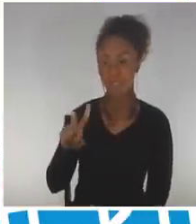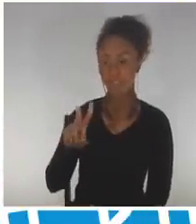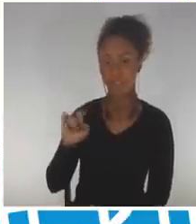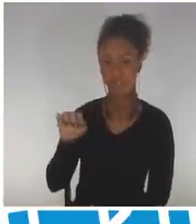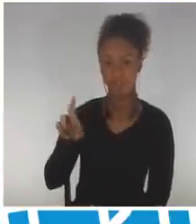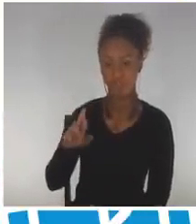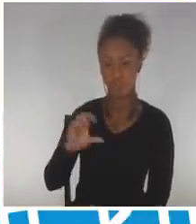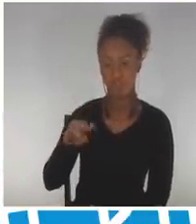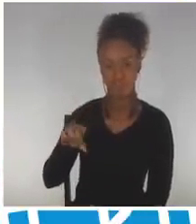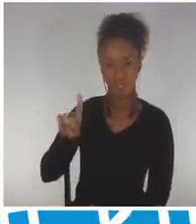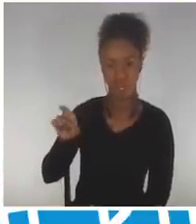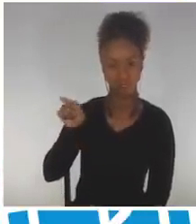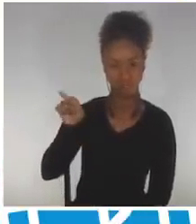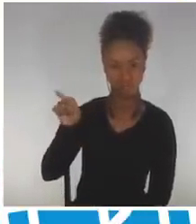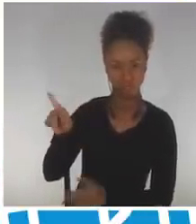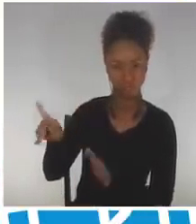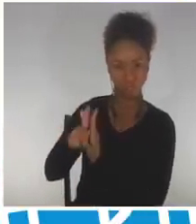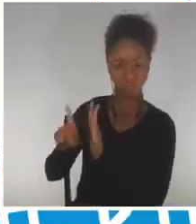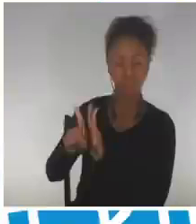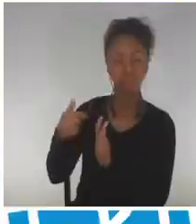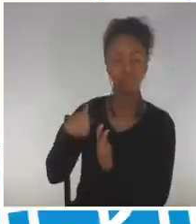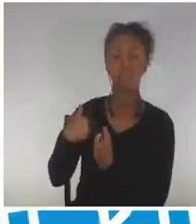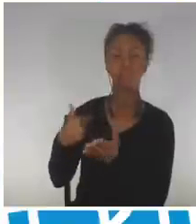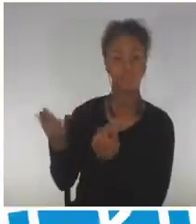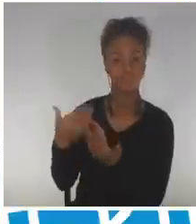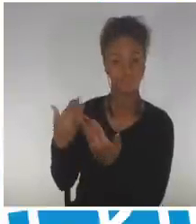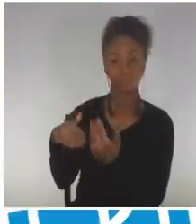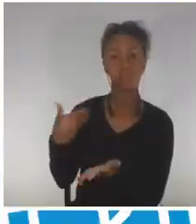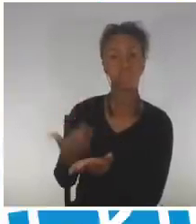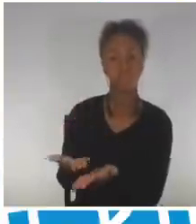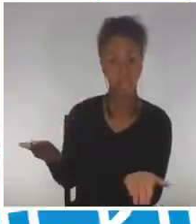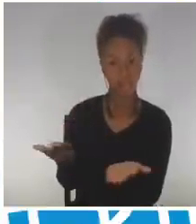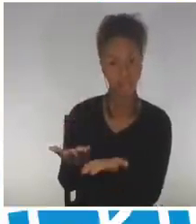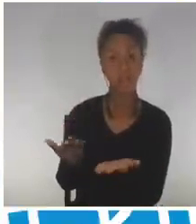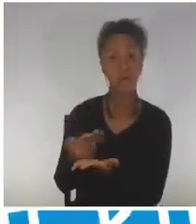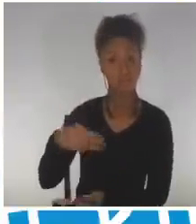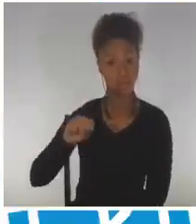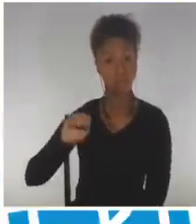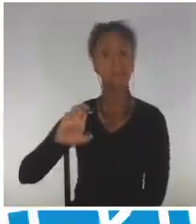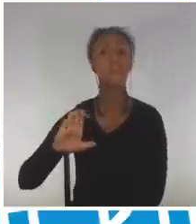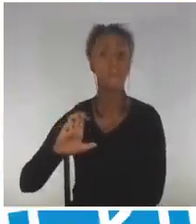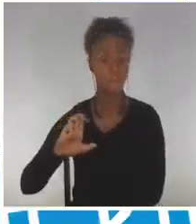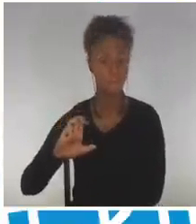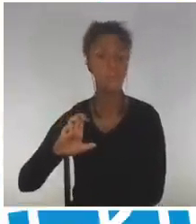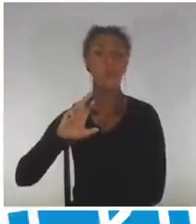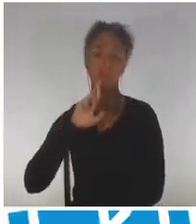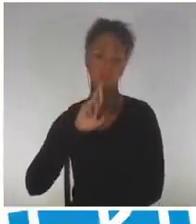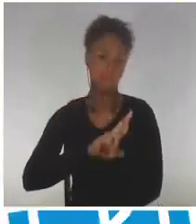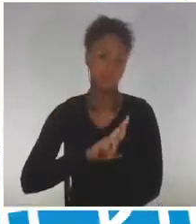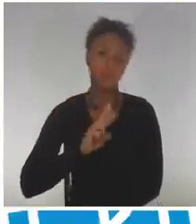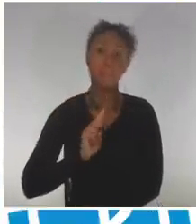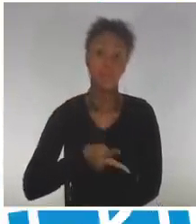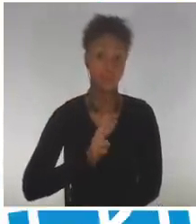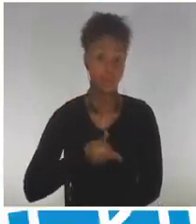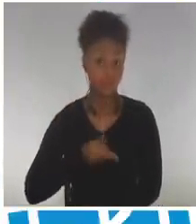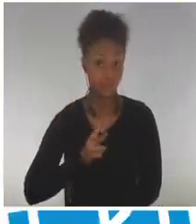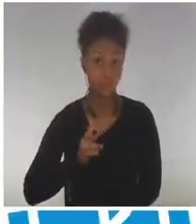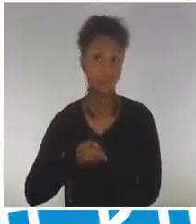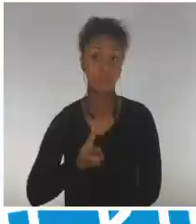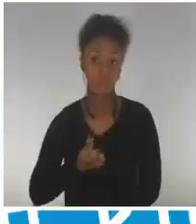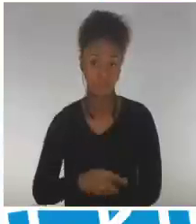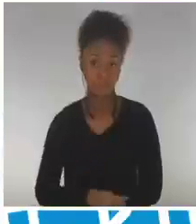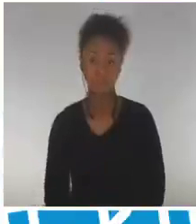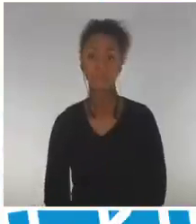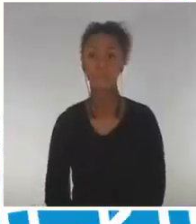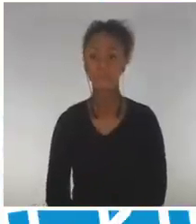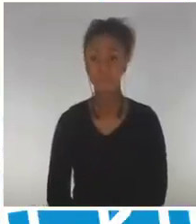não é? Então, ainda hoje, essa é a manifestação e a posição do Ministério da Educação.